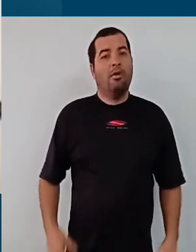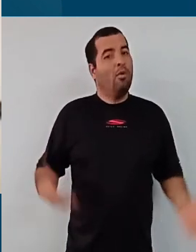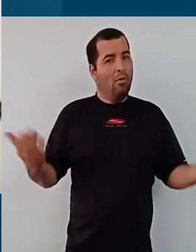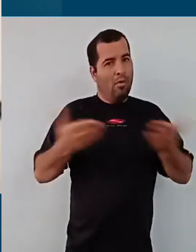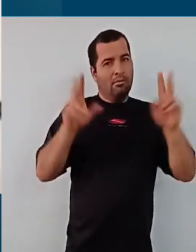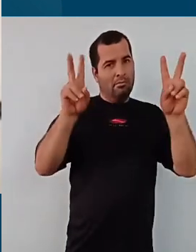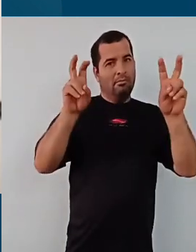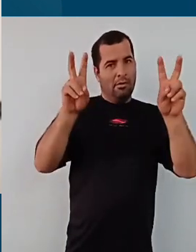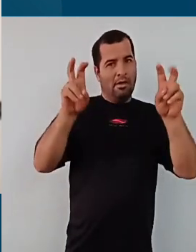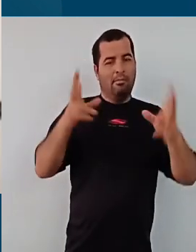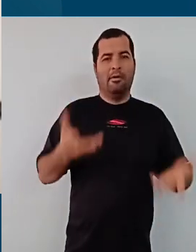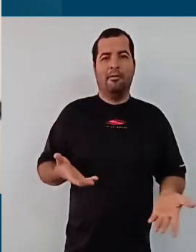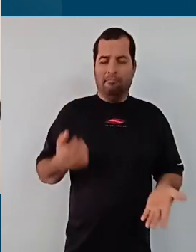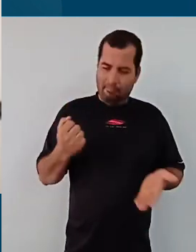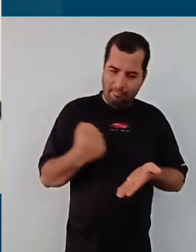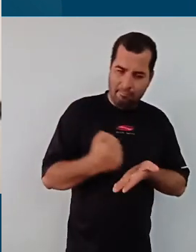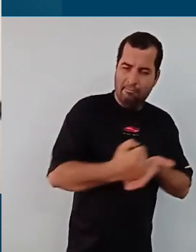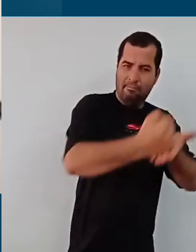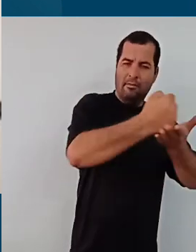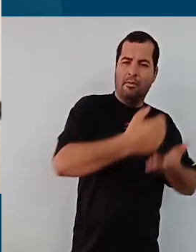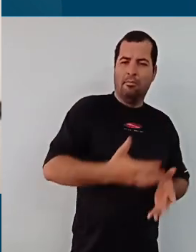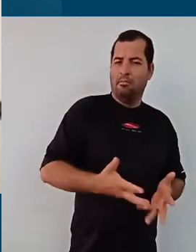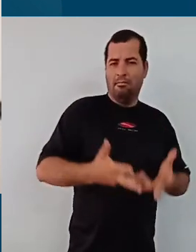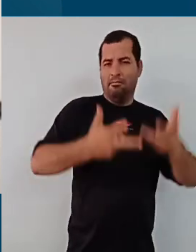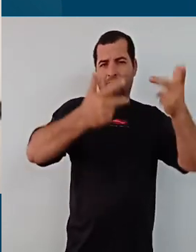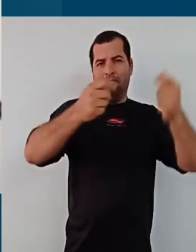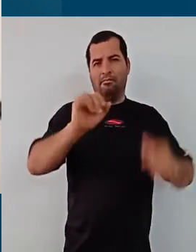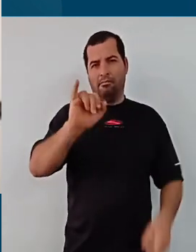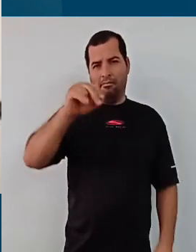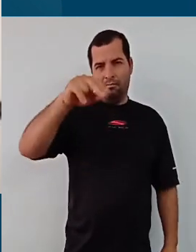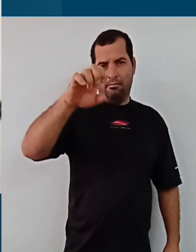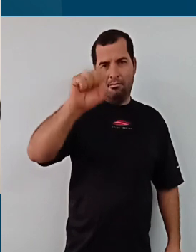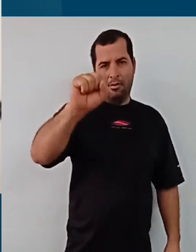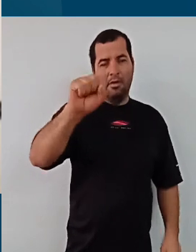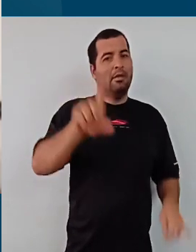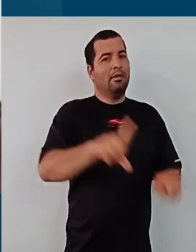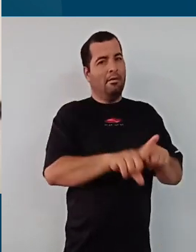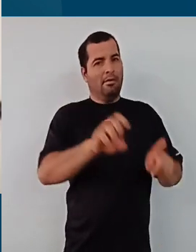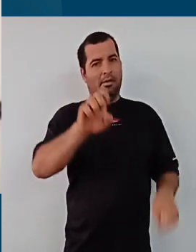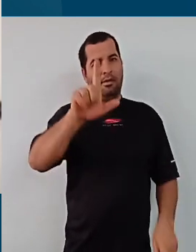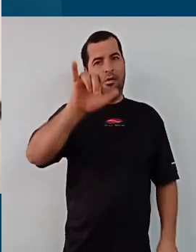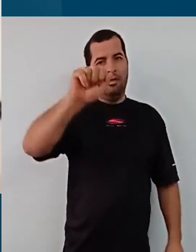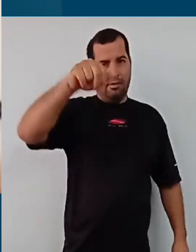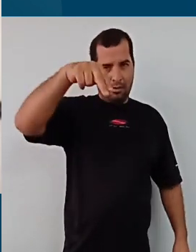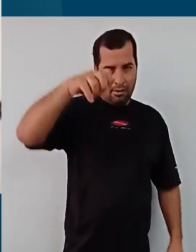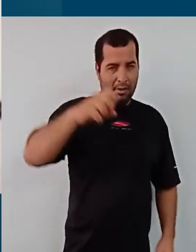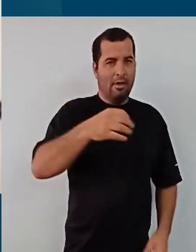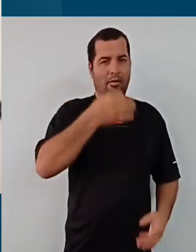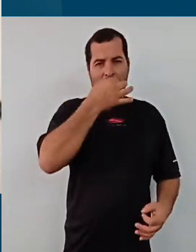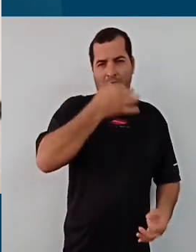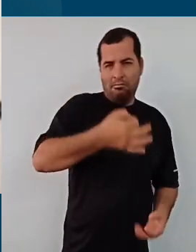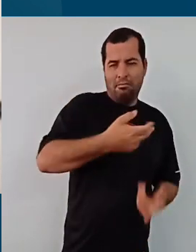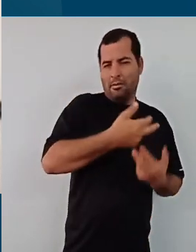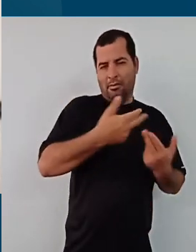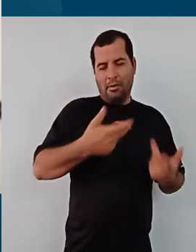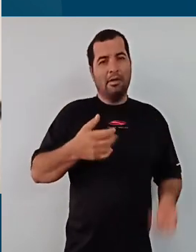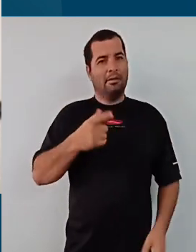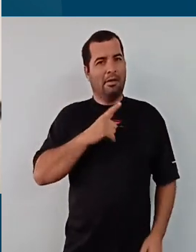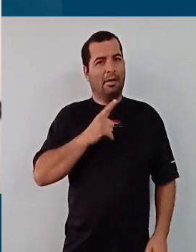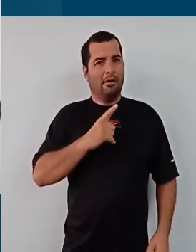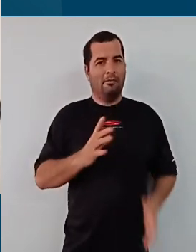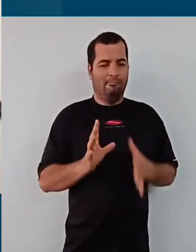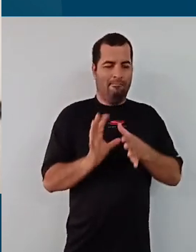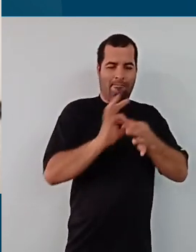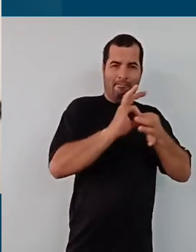hoje, né, e a contribuição magnífica da Inês e também da Eliane, né, que fez vários comentários e várias ligações, eu acho